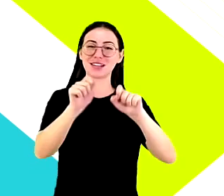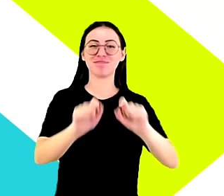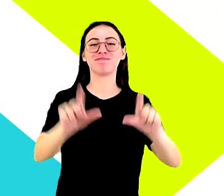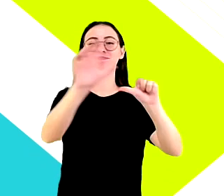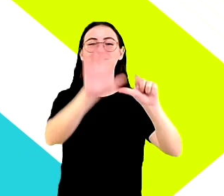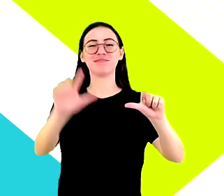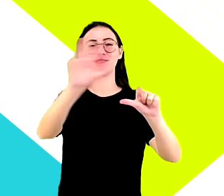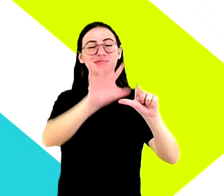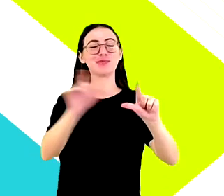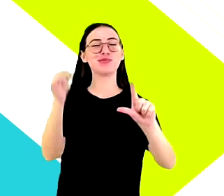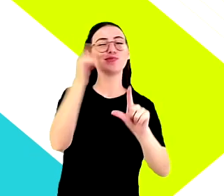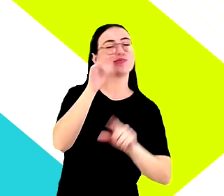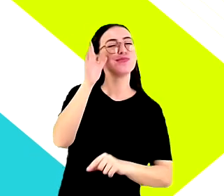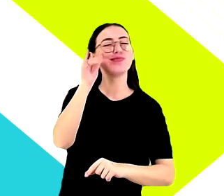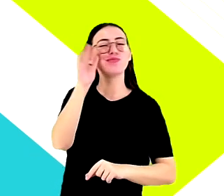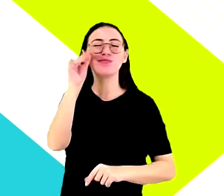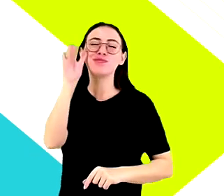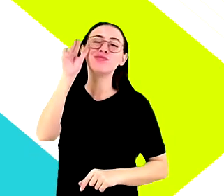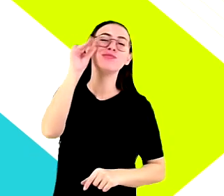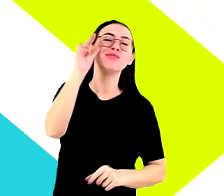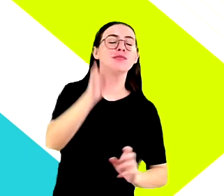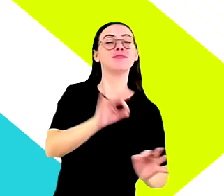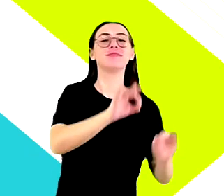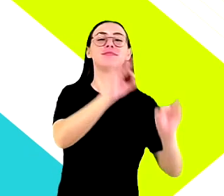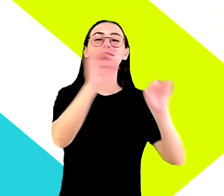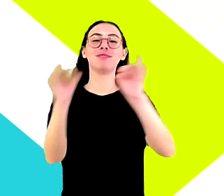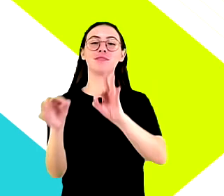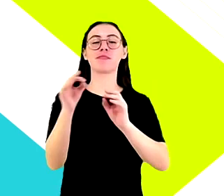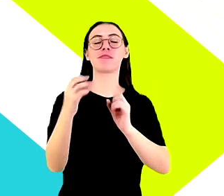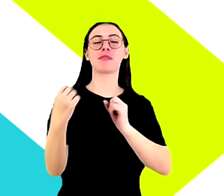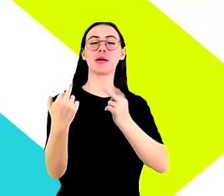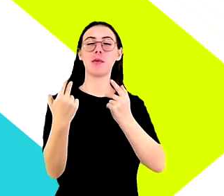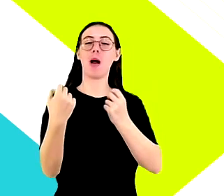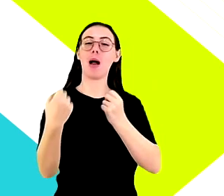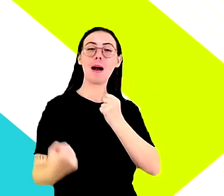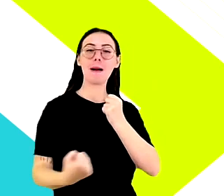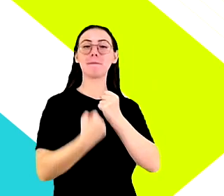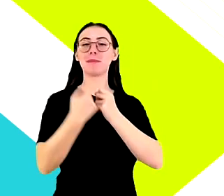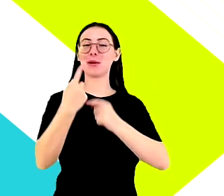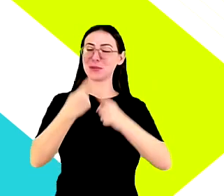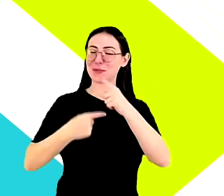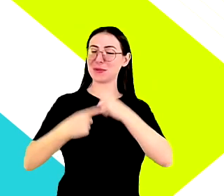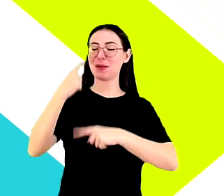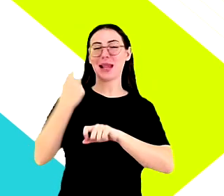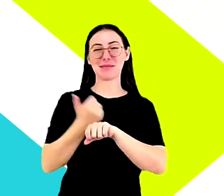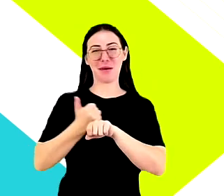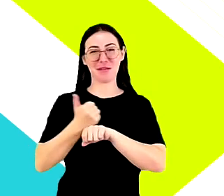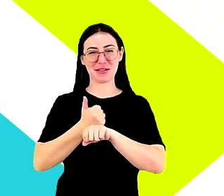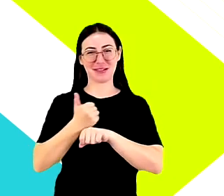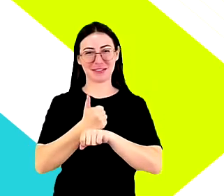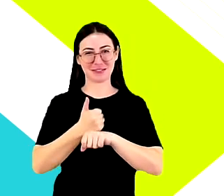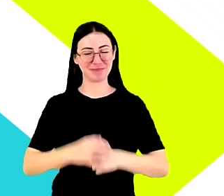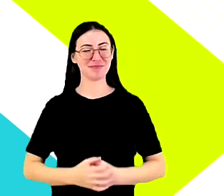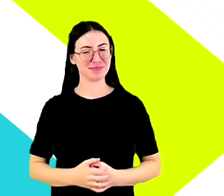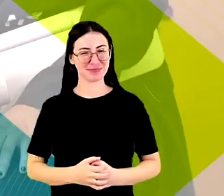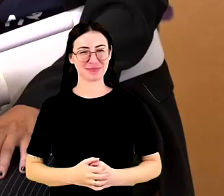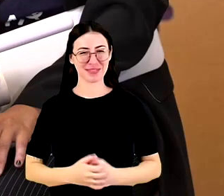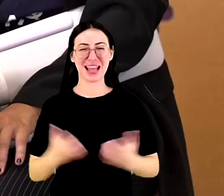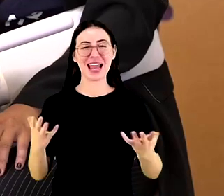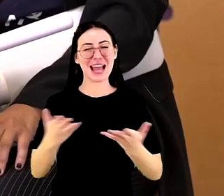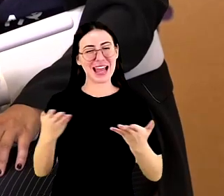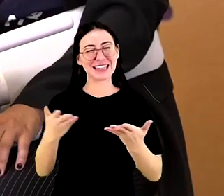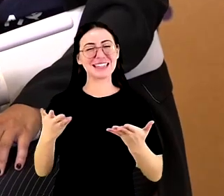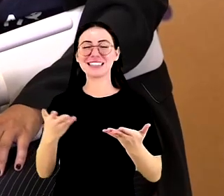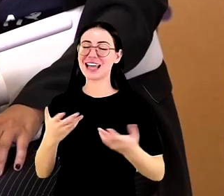um pouco da nossa história aqui com a Raizen, que é uma história bem bonita. Thiago, você faz parte dessa